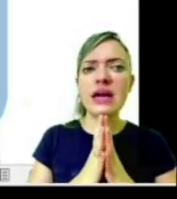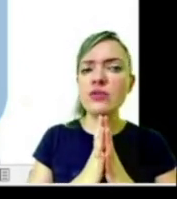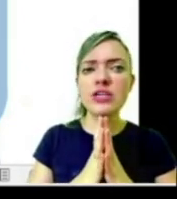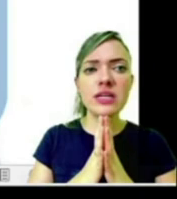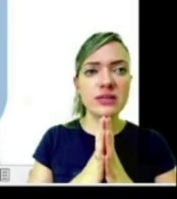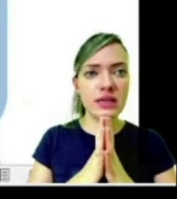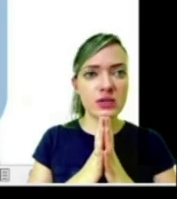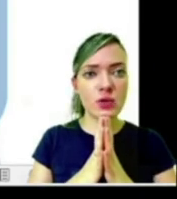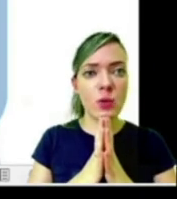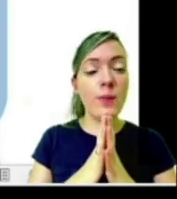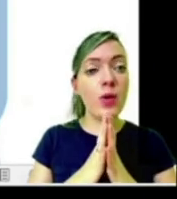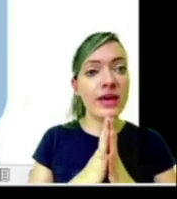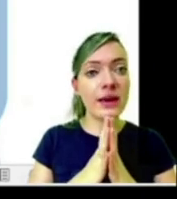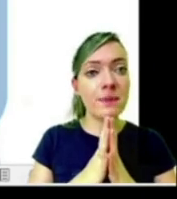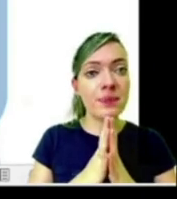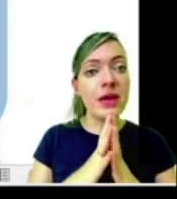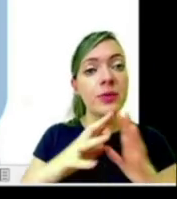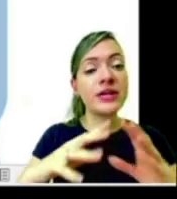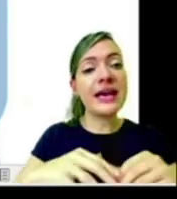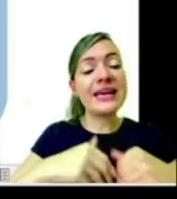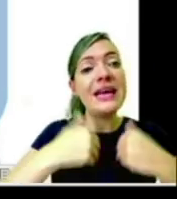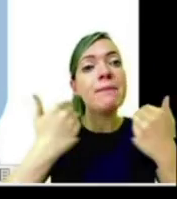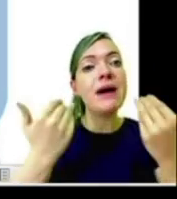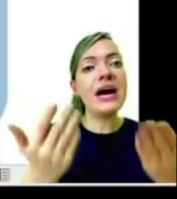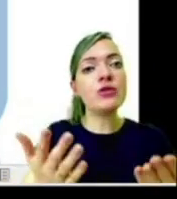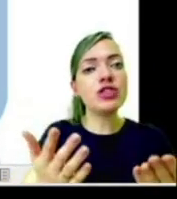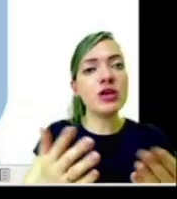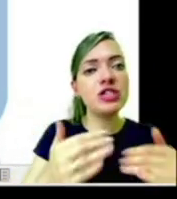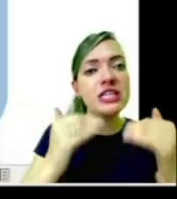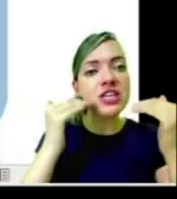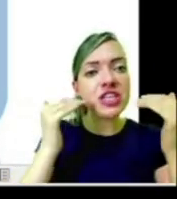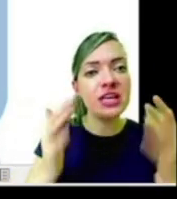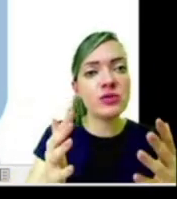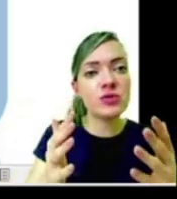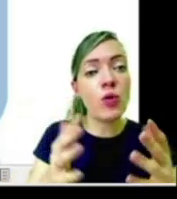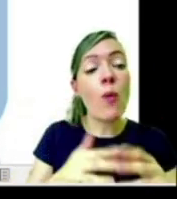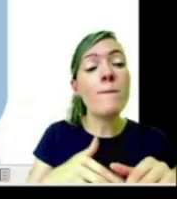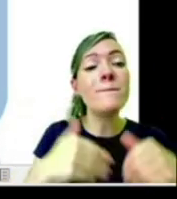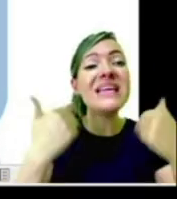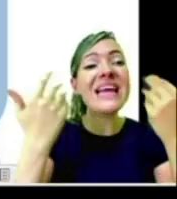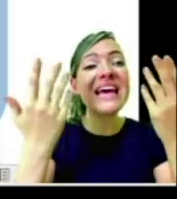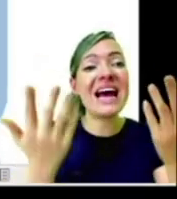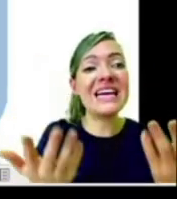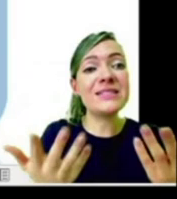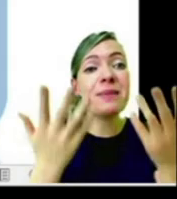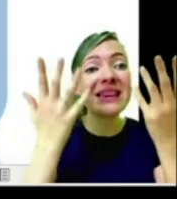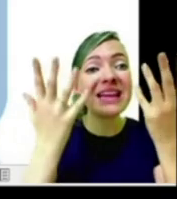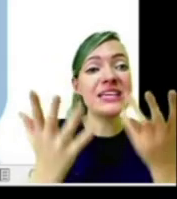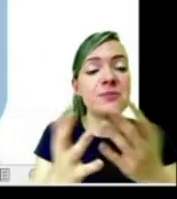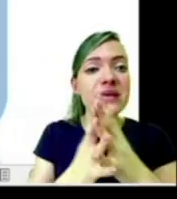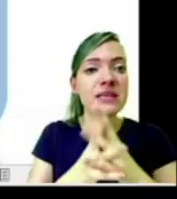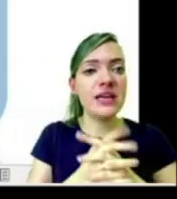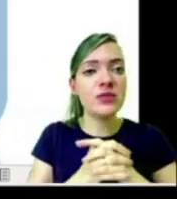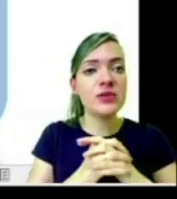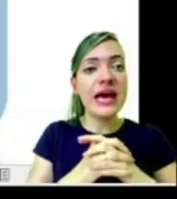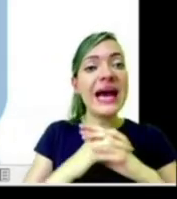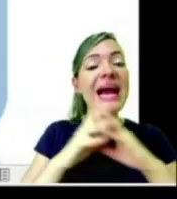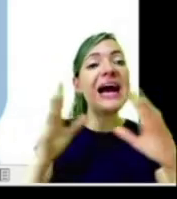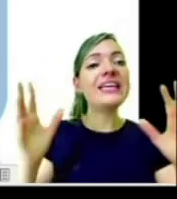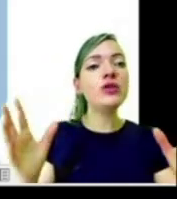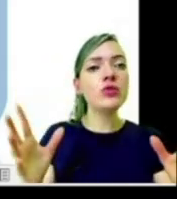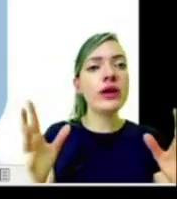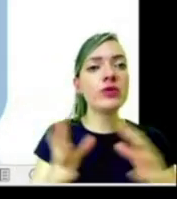um estrago gigantesco. Por quê? Porque aquele barro cheio de dejetos com minerais, metais